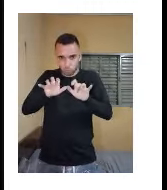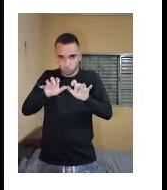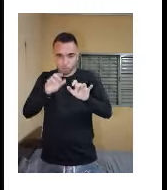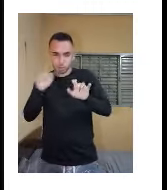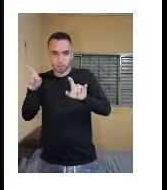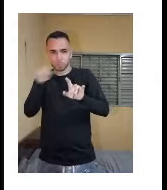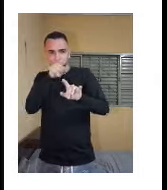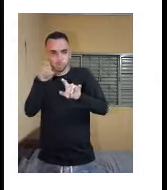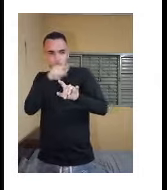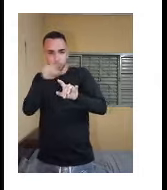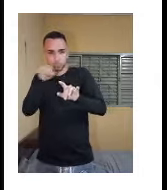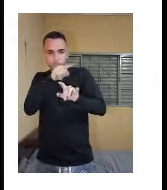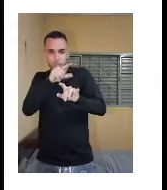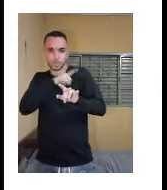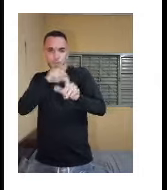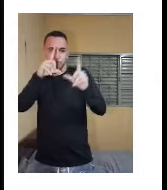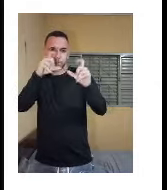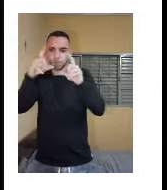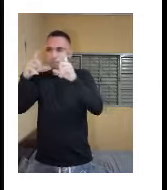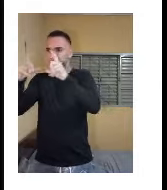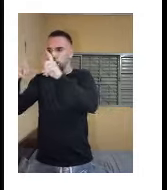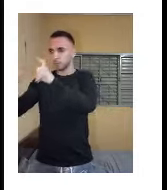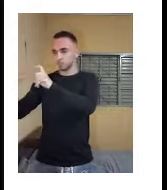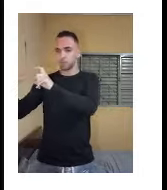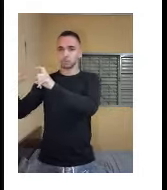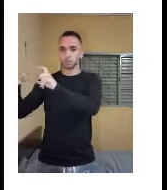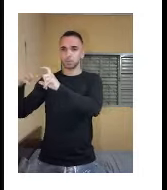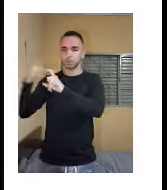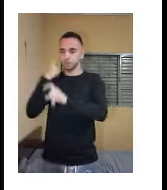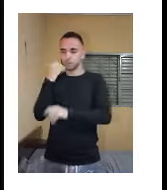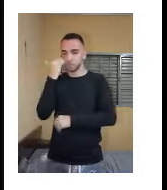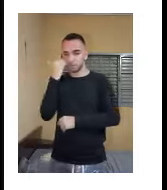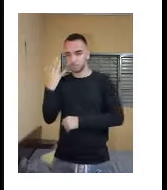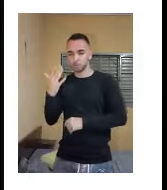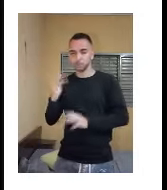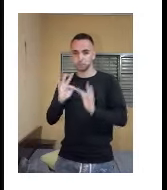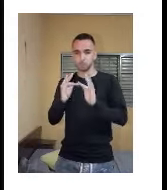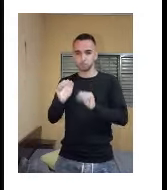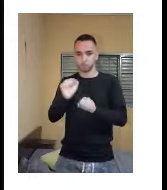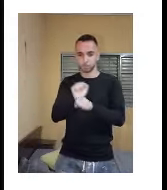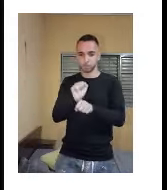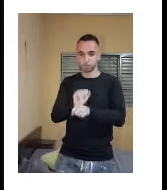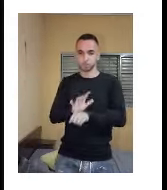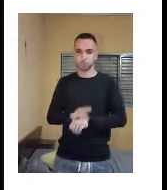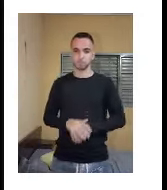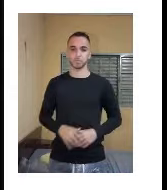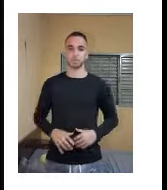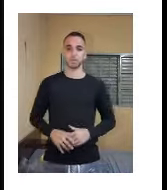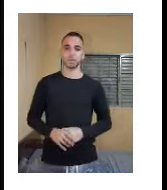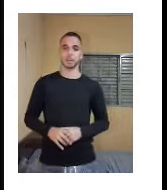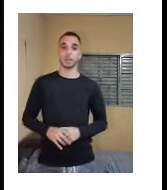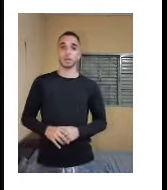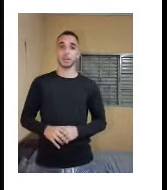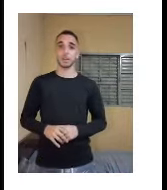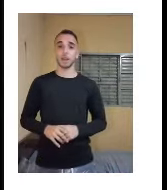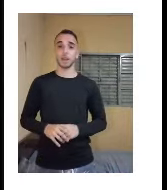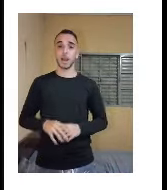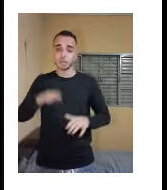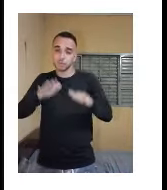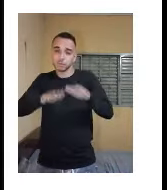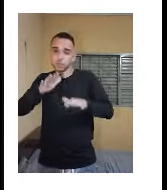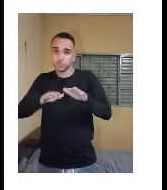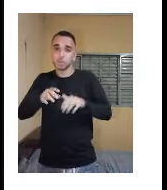intergovernamental de mudança climática, do IPCC. Provavelmente vocês devem ter escutado ou visto na mídia, que